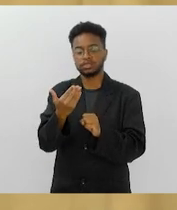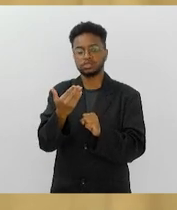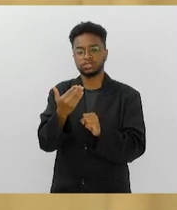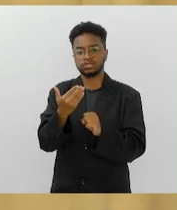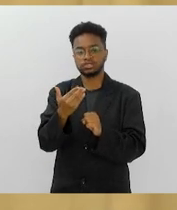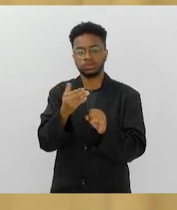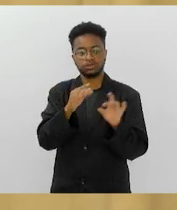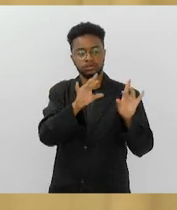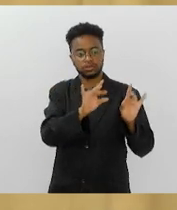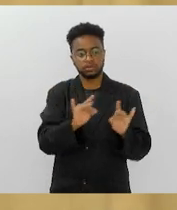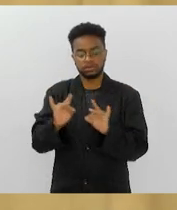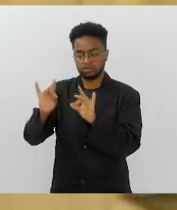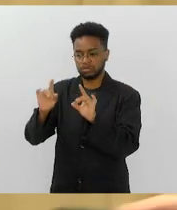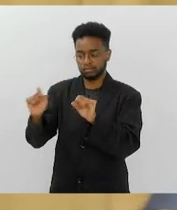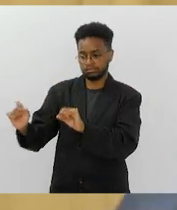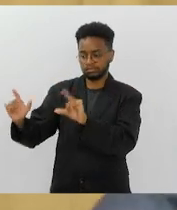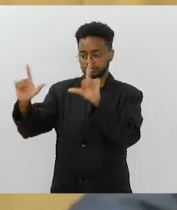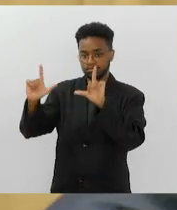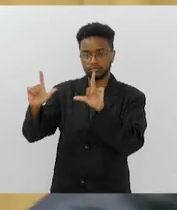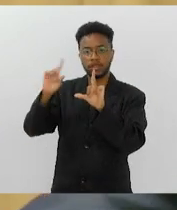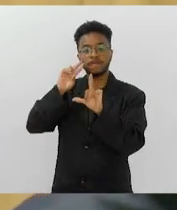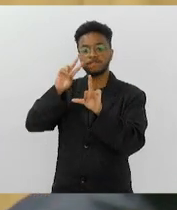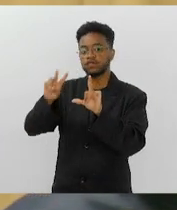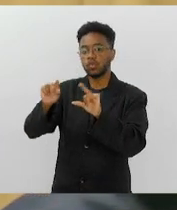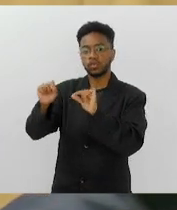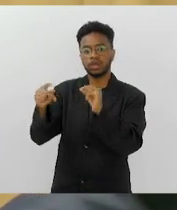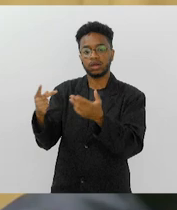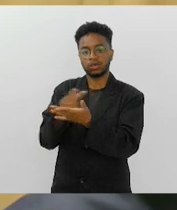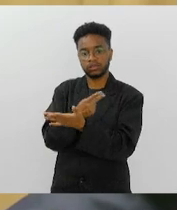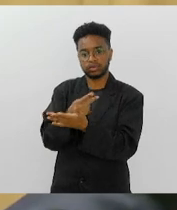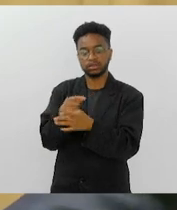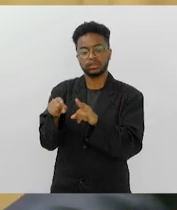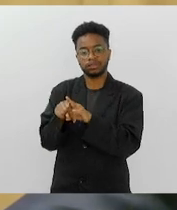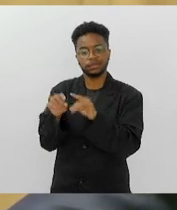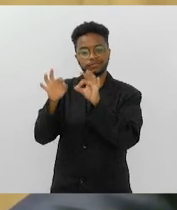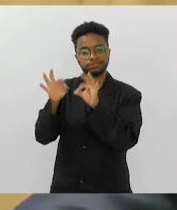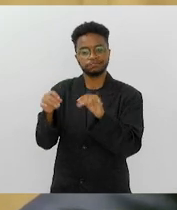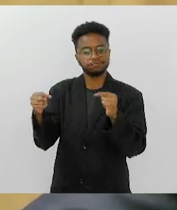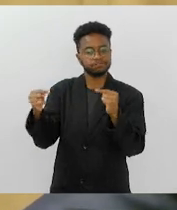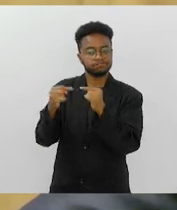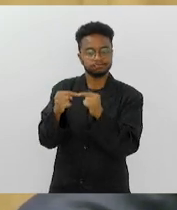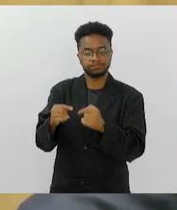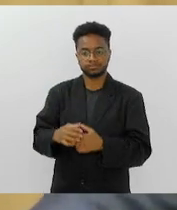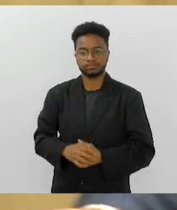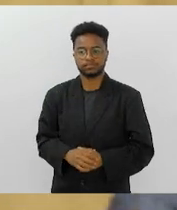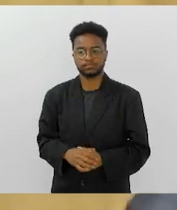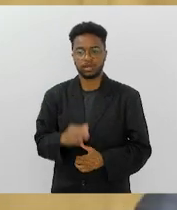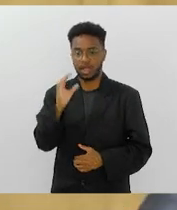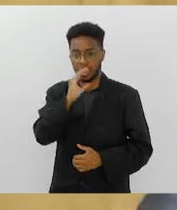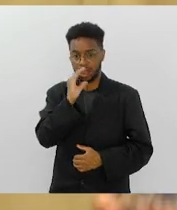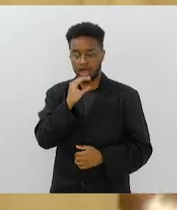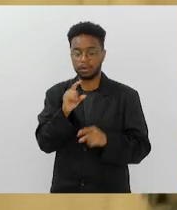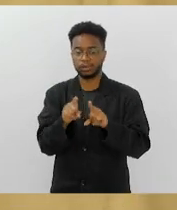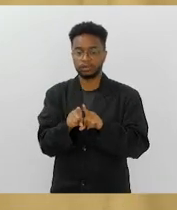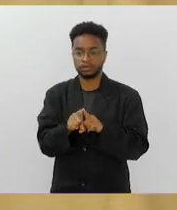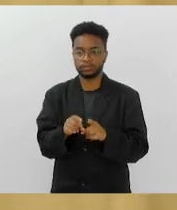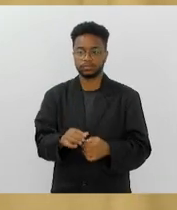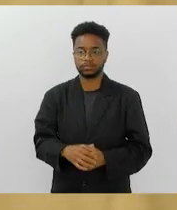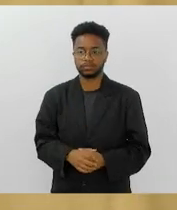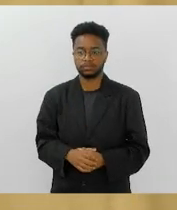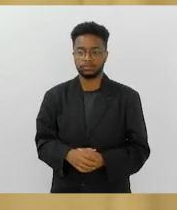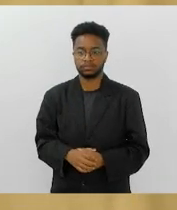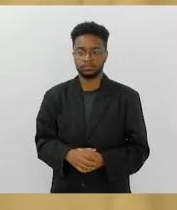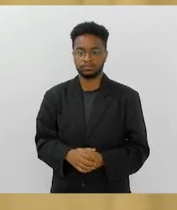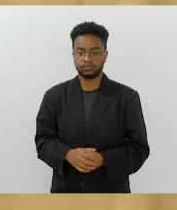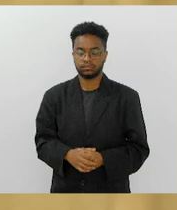consegue averiguar de uma forma muito mais assertiva, né? De uma forma muito mais rápida também. Esse daqui